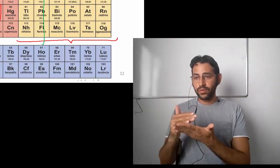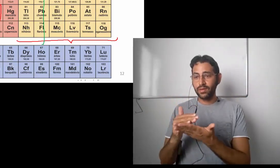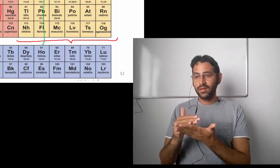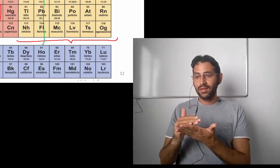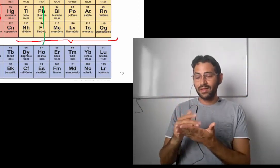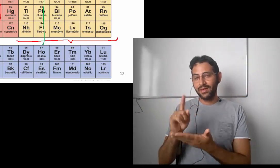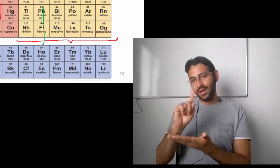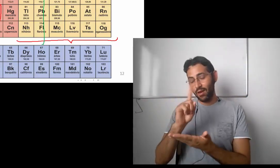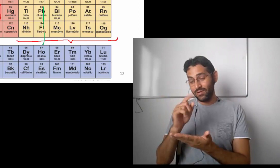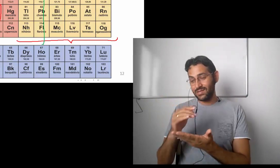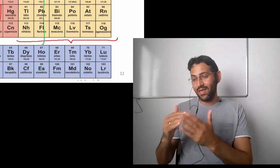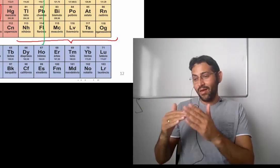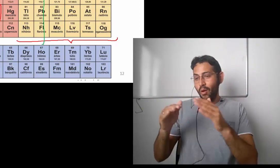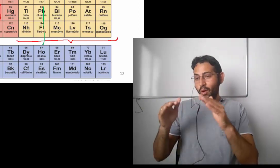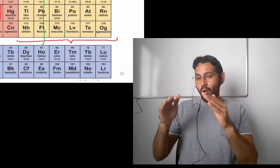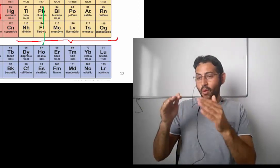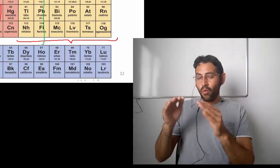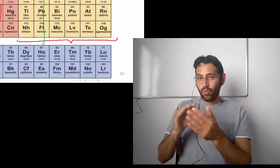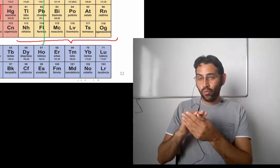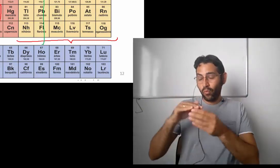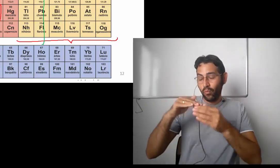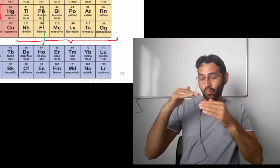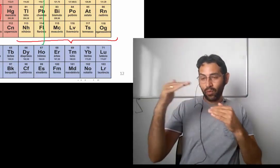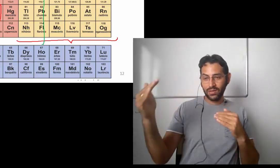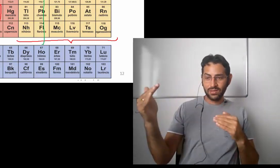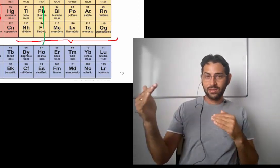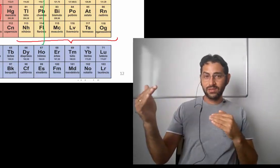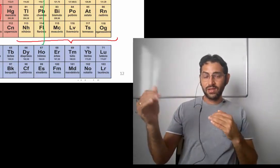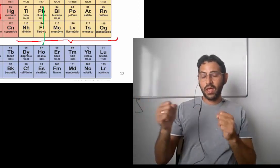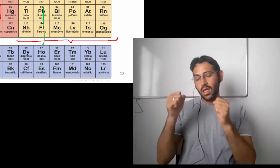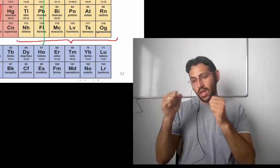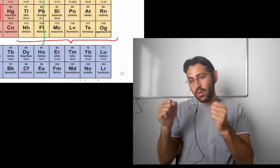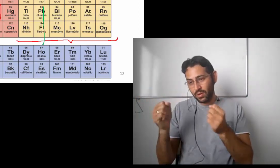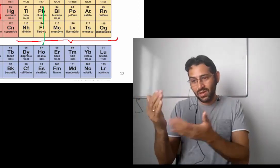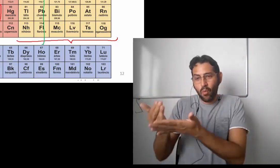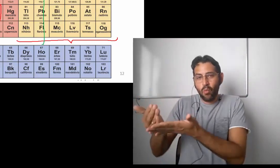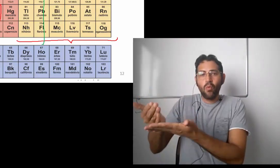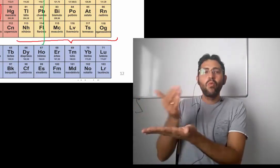F, com certeza seria esses aqui de baixo, ó, um deles.